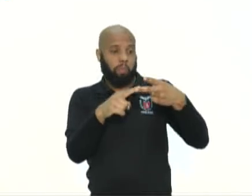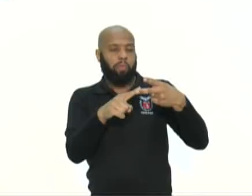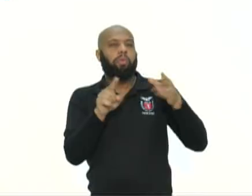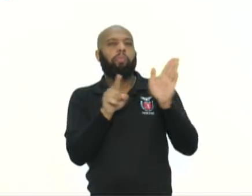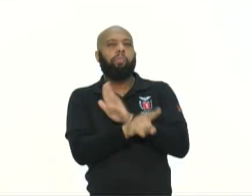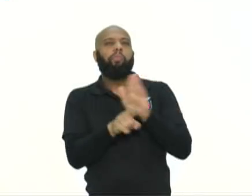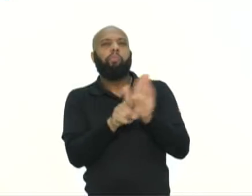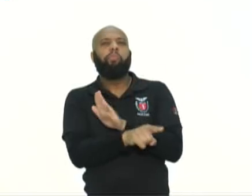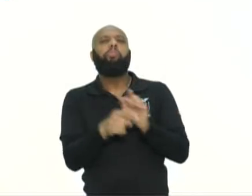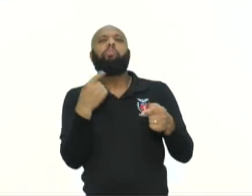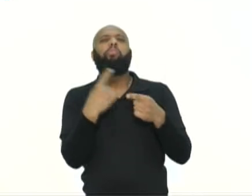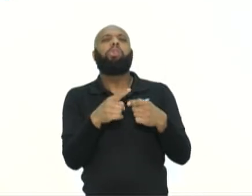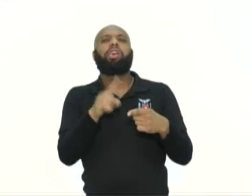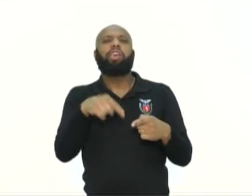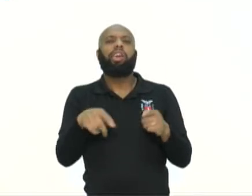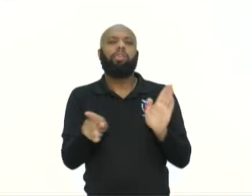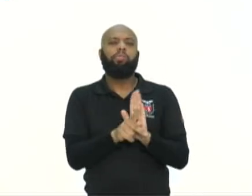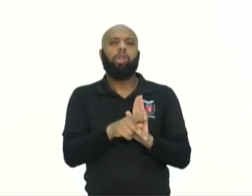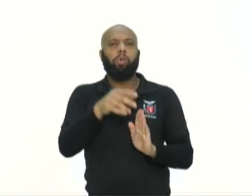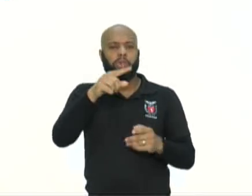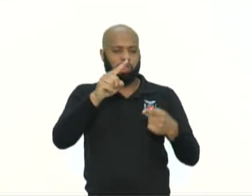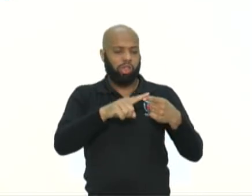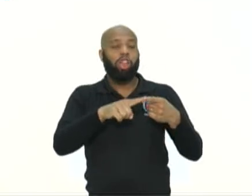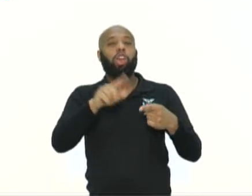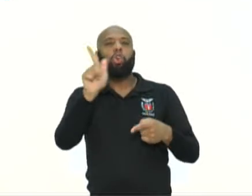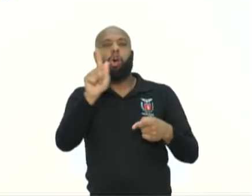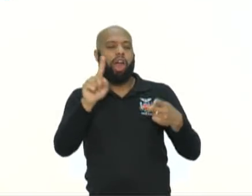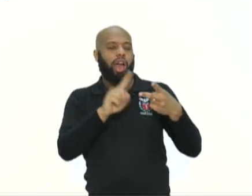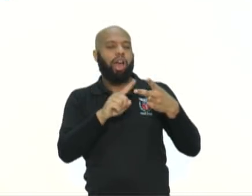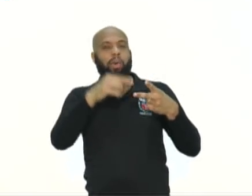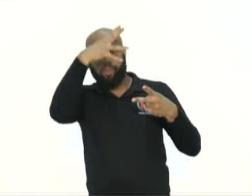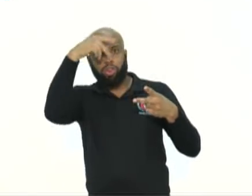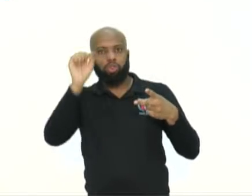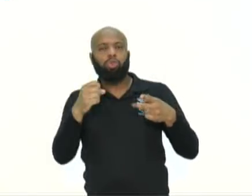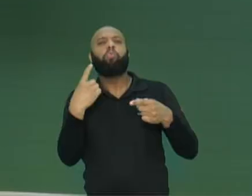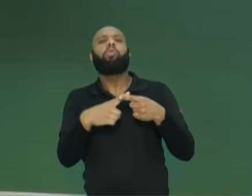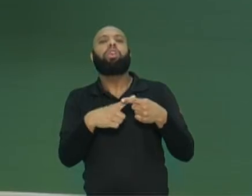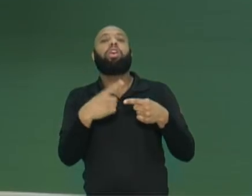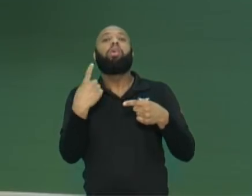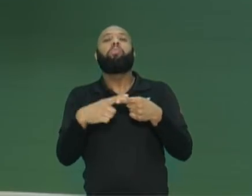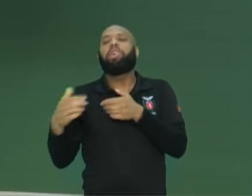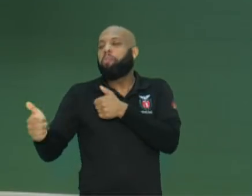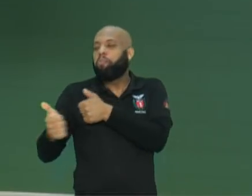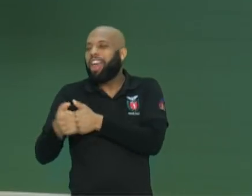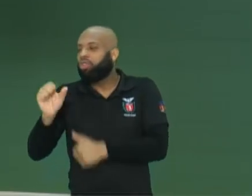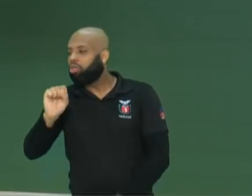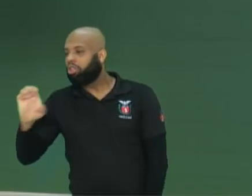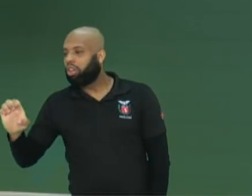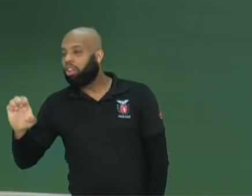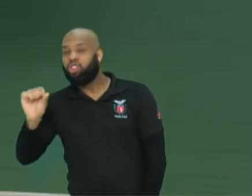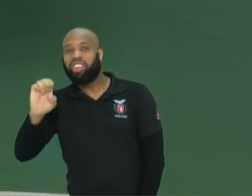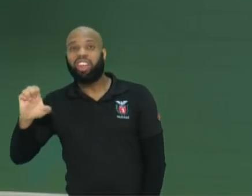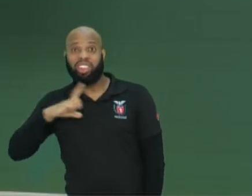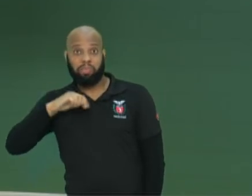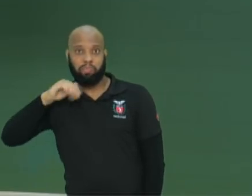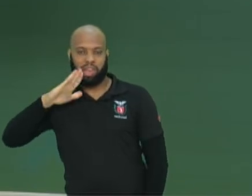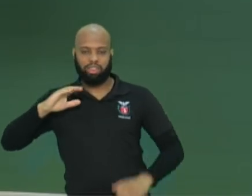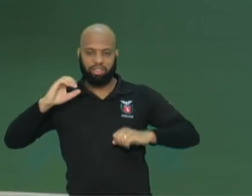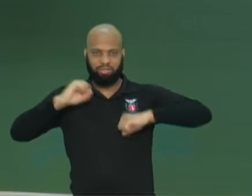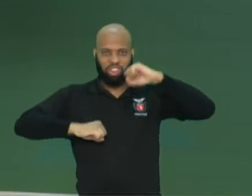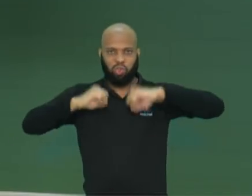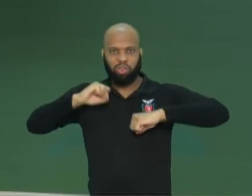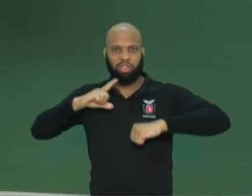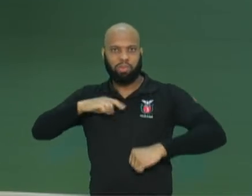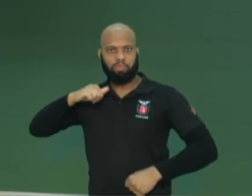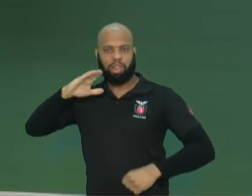Goiás e no sul do Mato Grosso do Sul? Devido à proximidade com o Sudeste, que é a região com maior concentração industrial. Então, isso